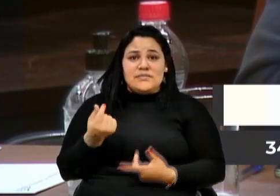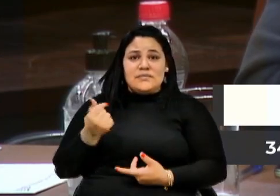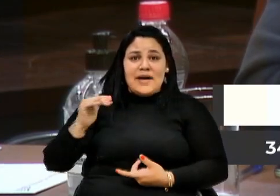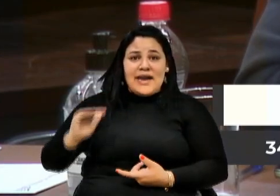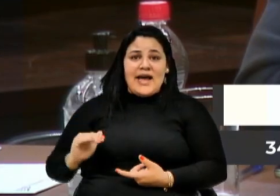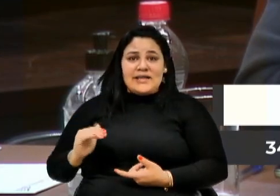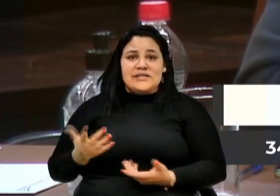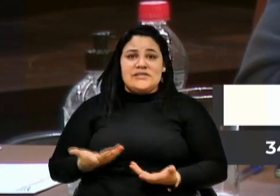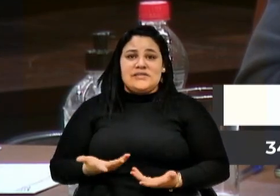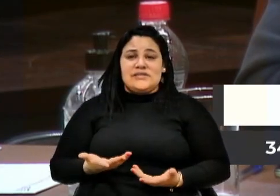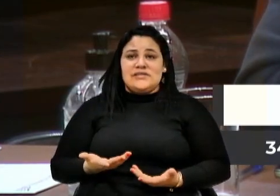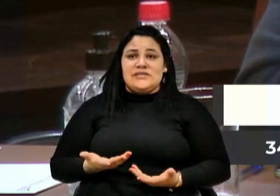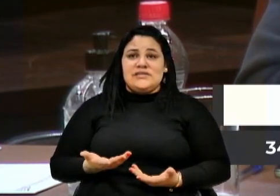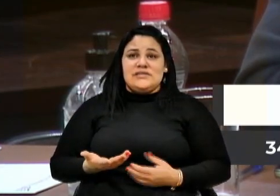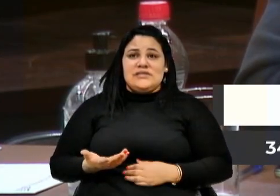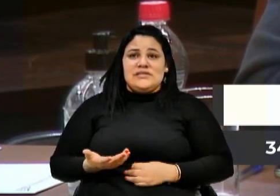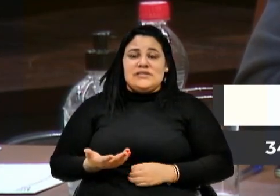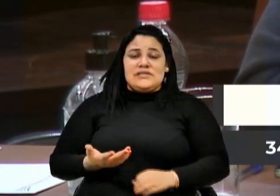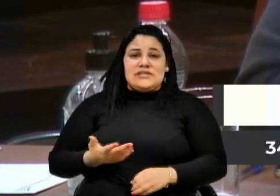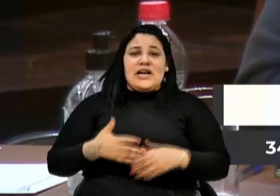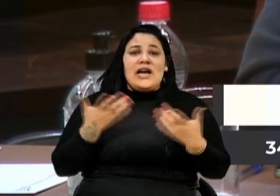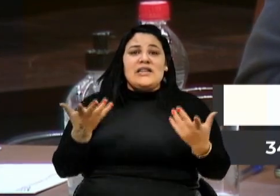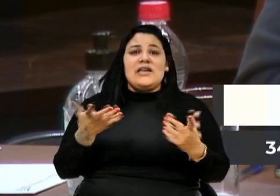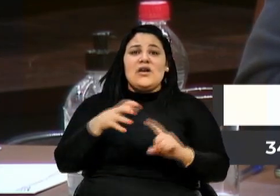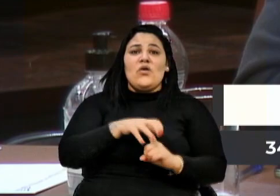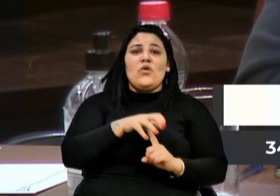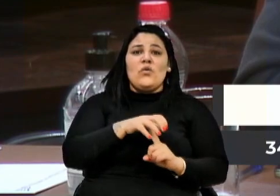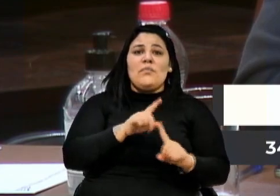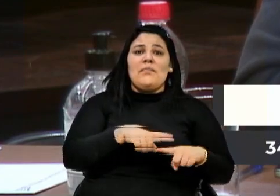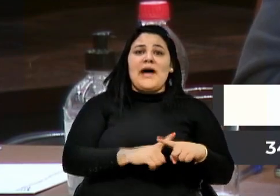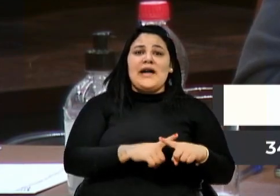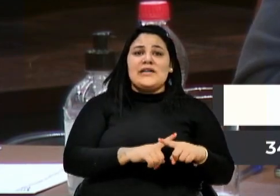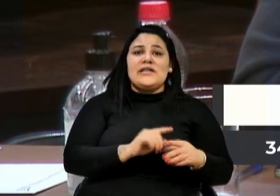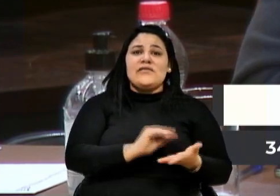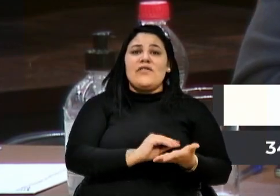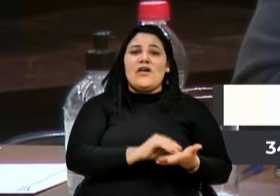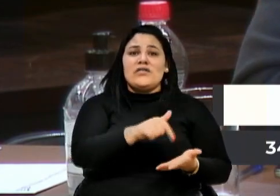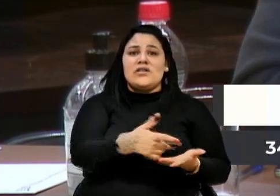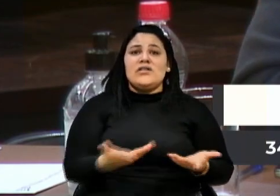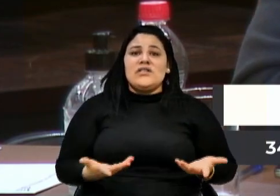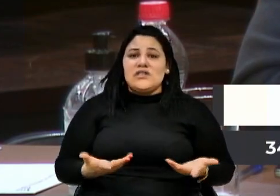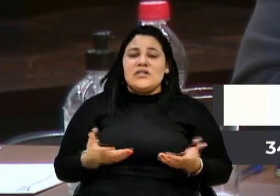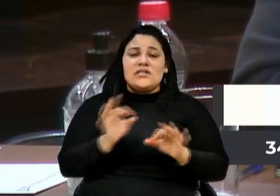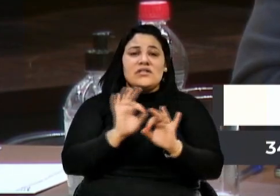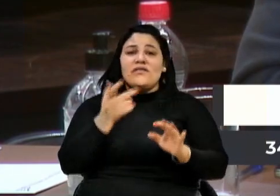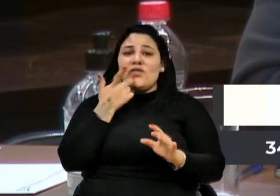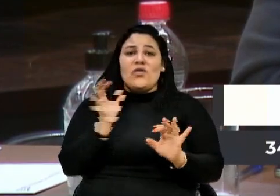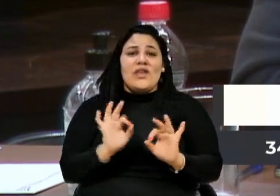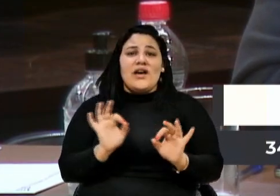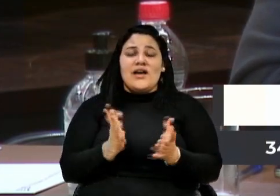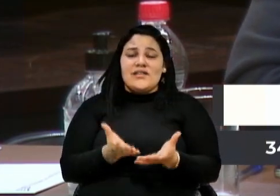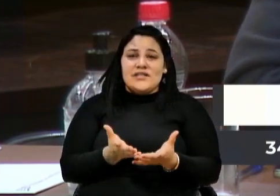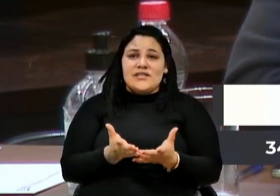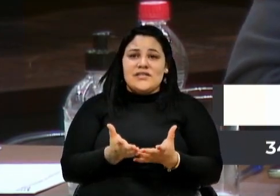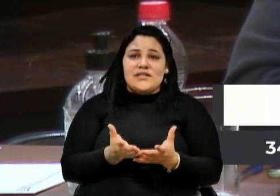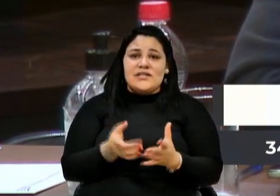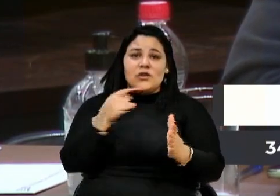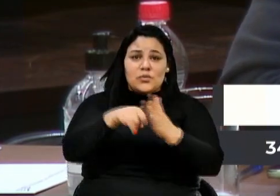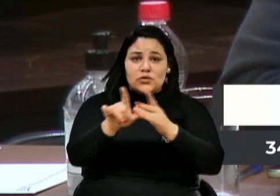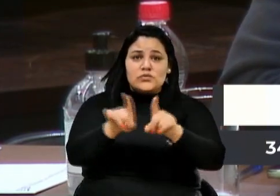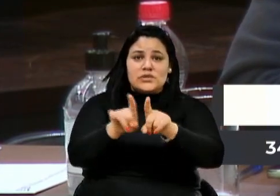Palanquinho, que era para ser um parque? Ninguém mais falou nada. E eu lhe pergunto, vereador, sobre a questão de turismo,